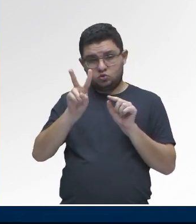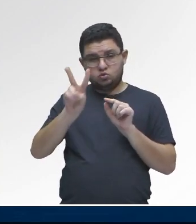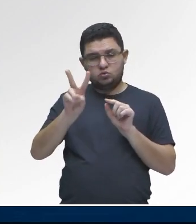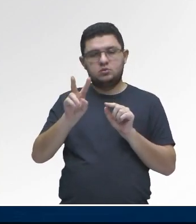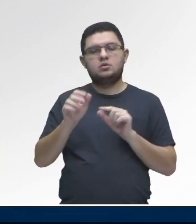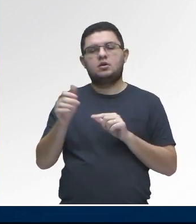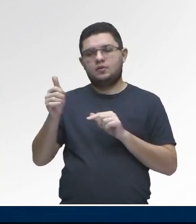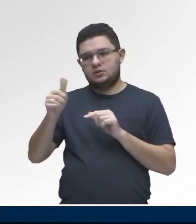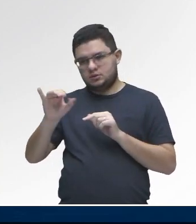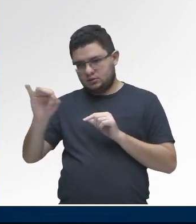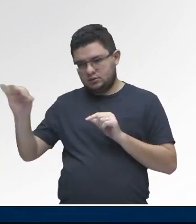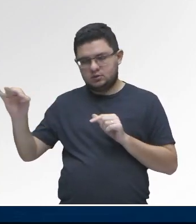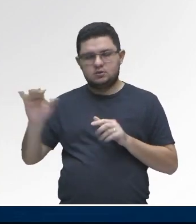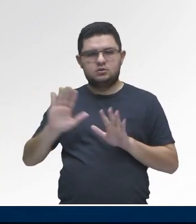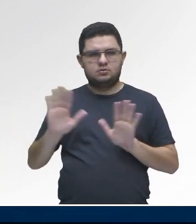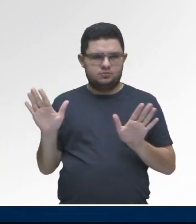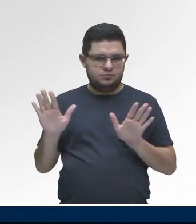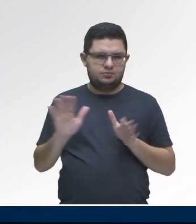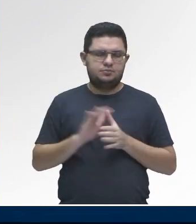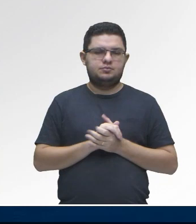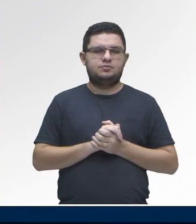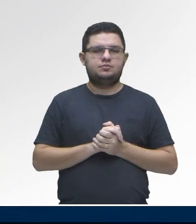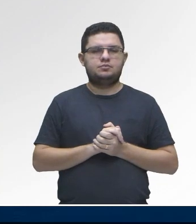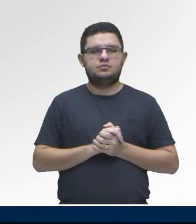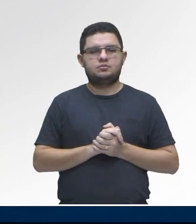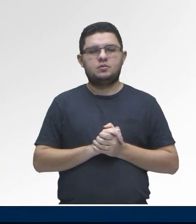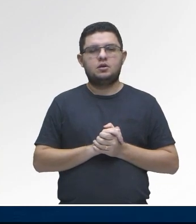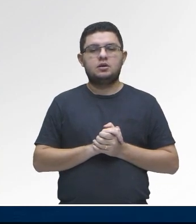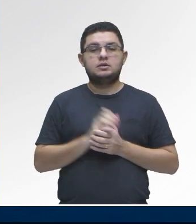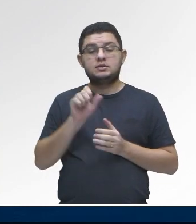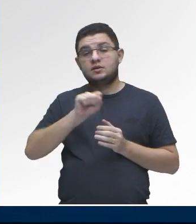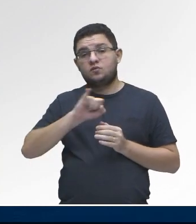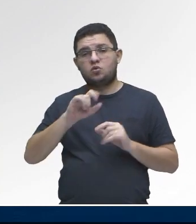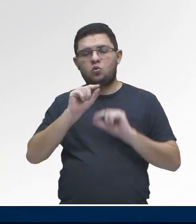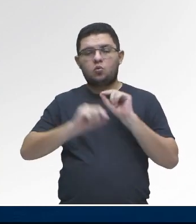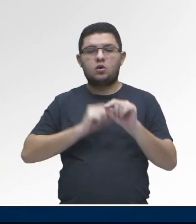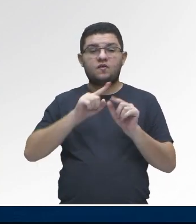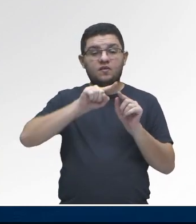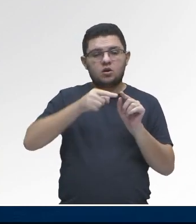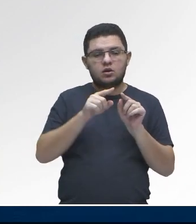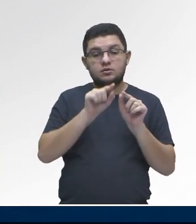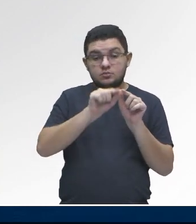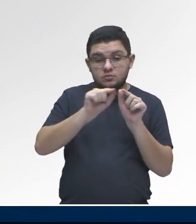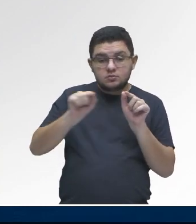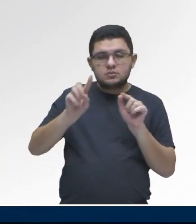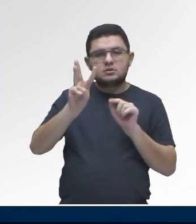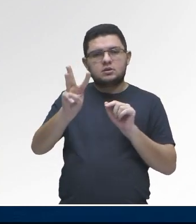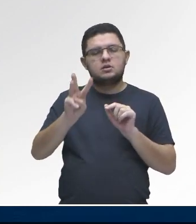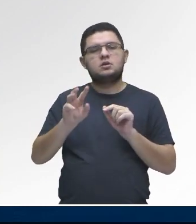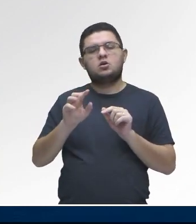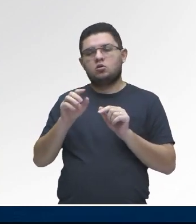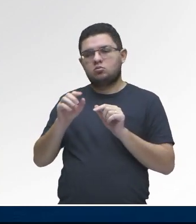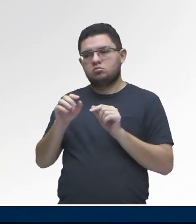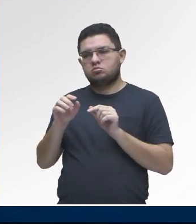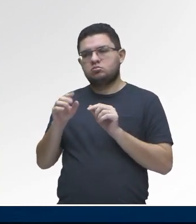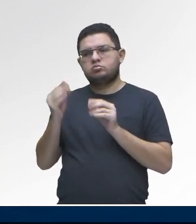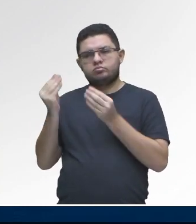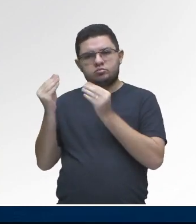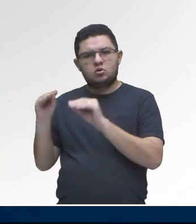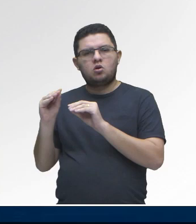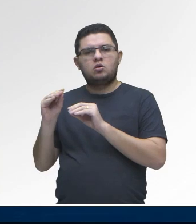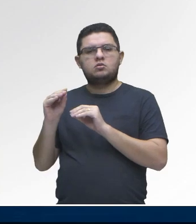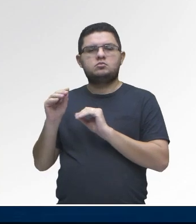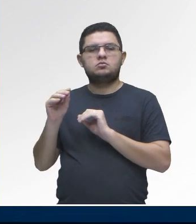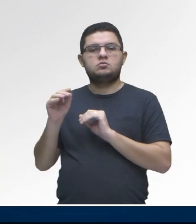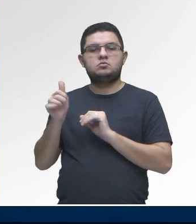casa, 2 casas e 3 casas. Poxa, professor Carlos, que